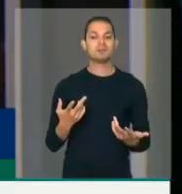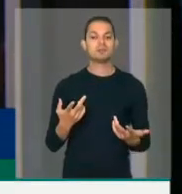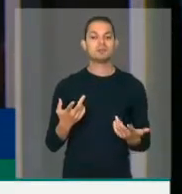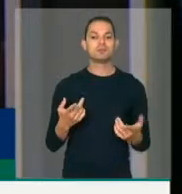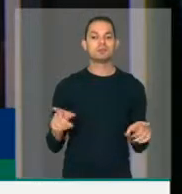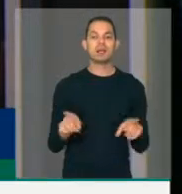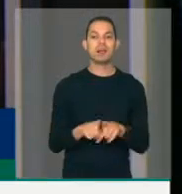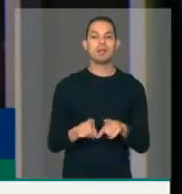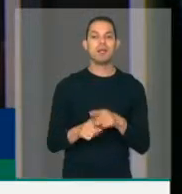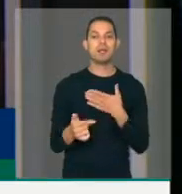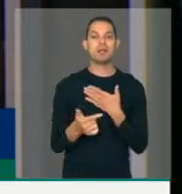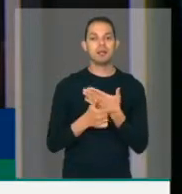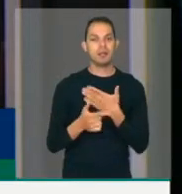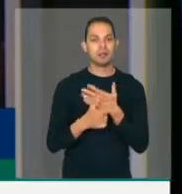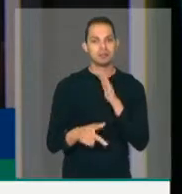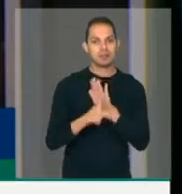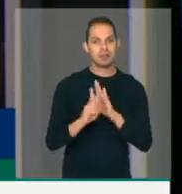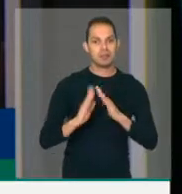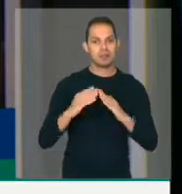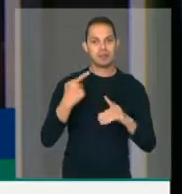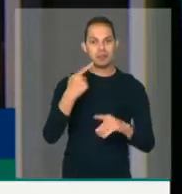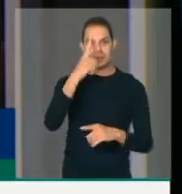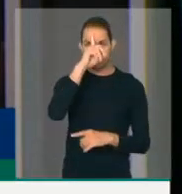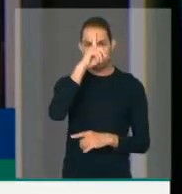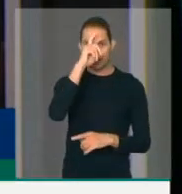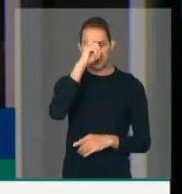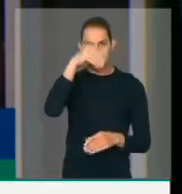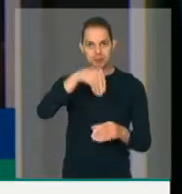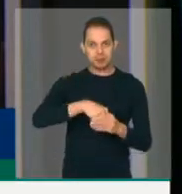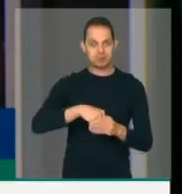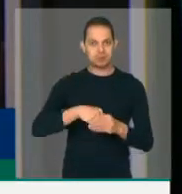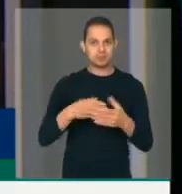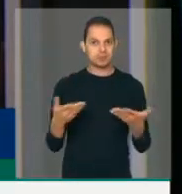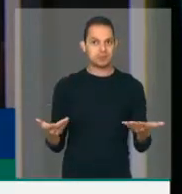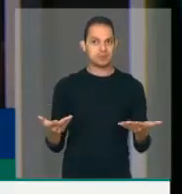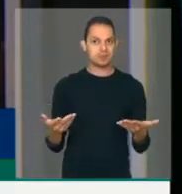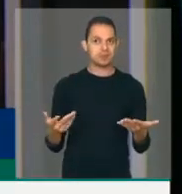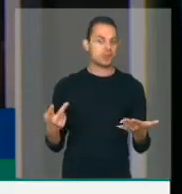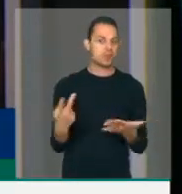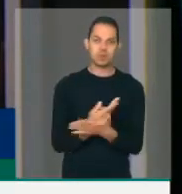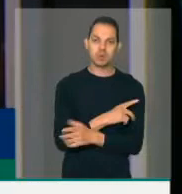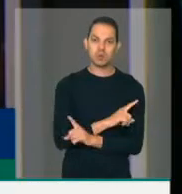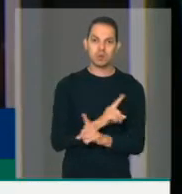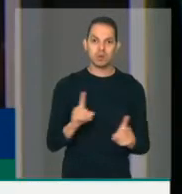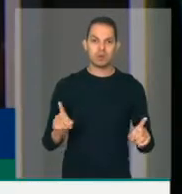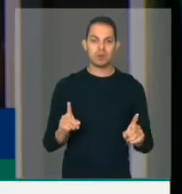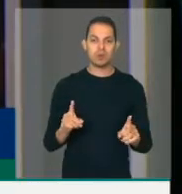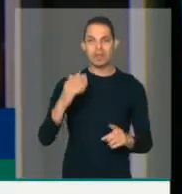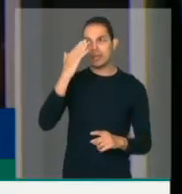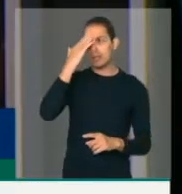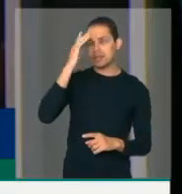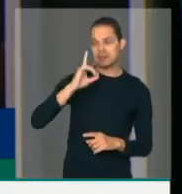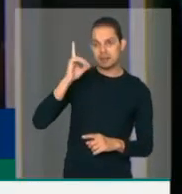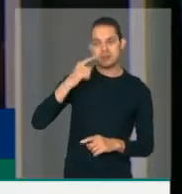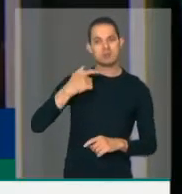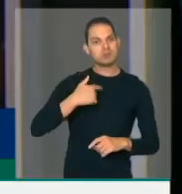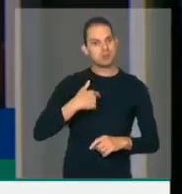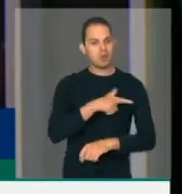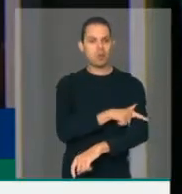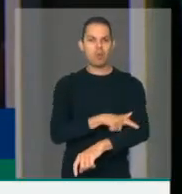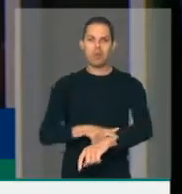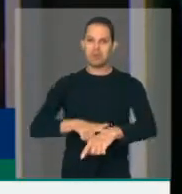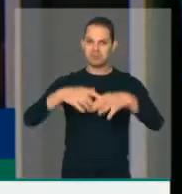exercer função, o próprio hospital, para alguma entidade pública. Isso não acontece, graças a Deus. Eu sou muito